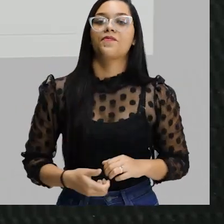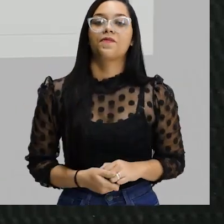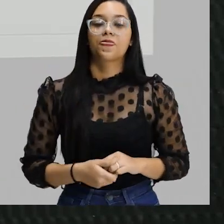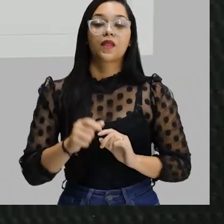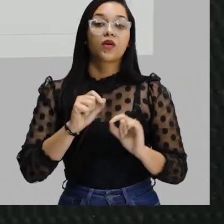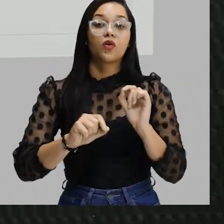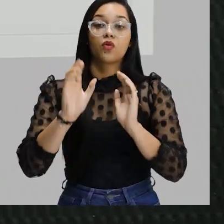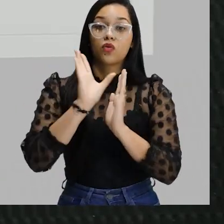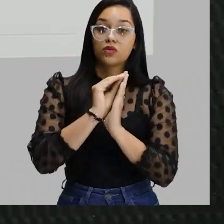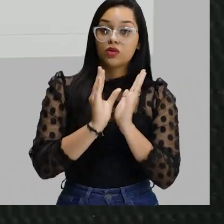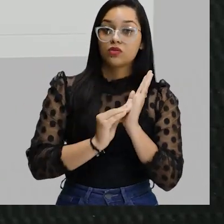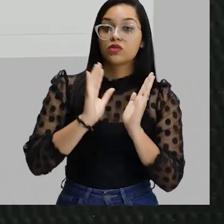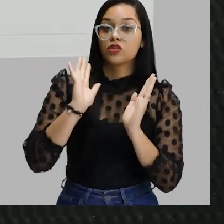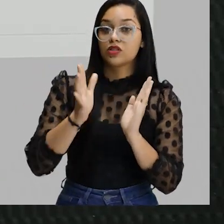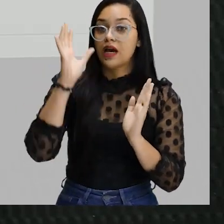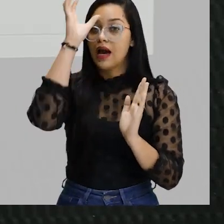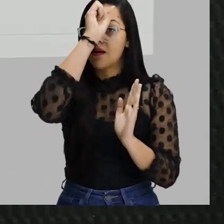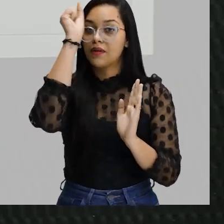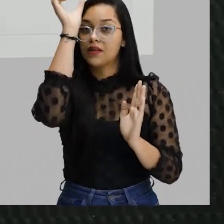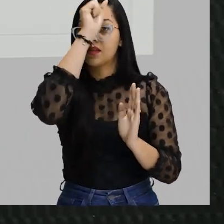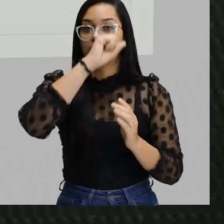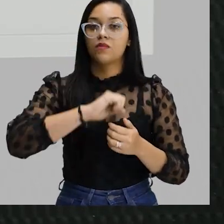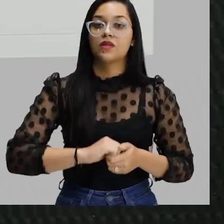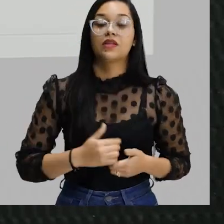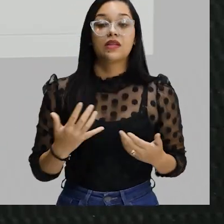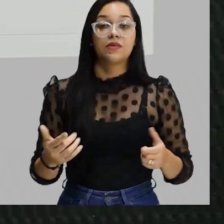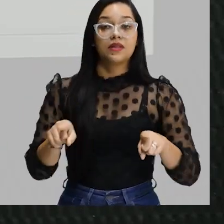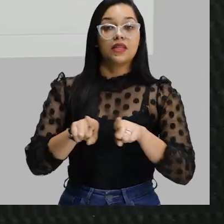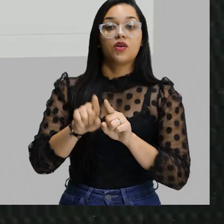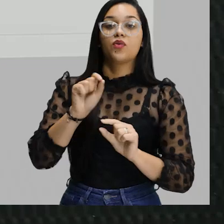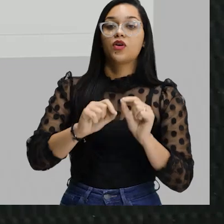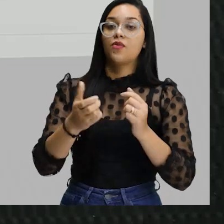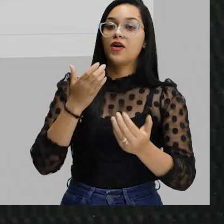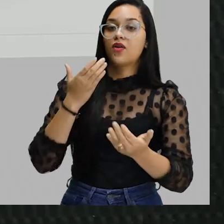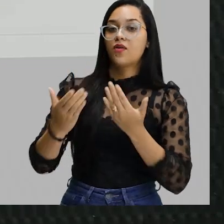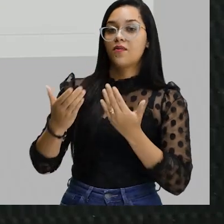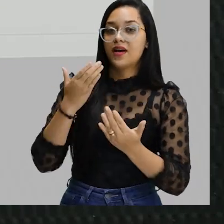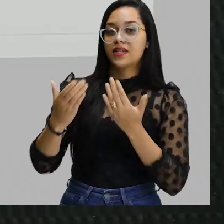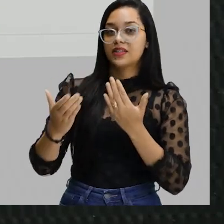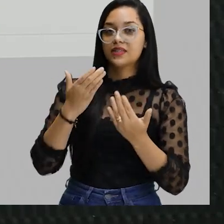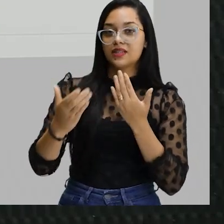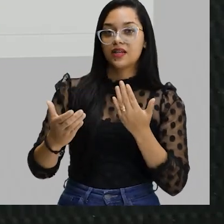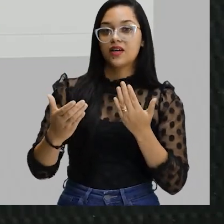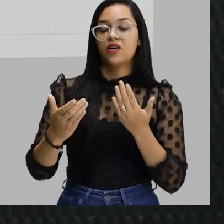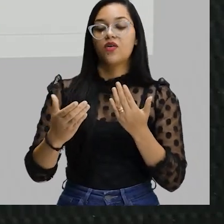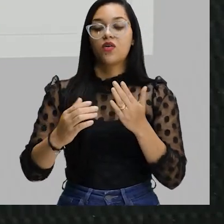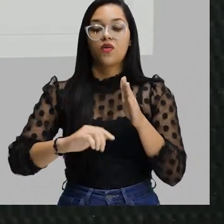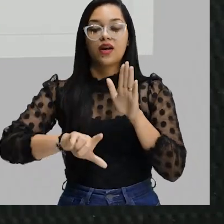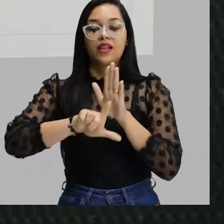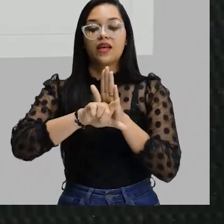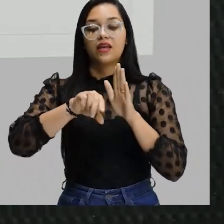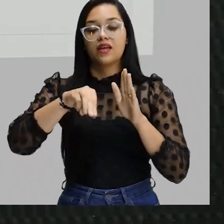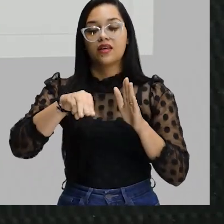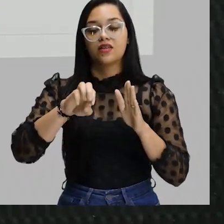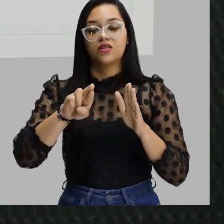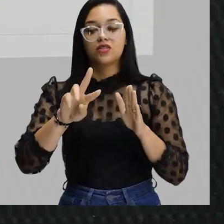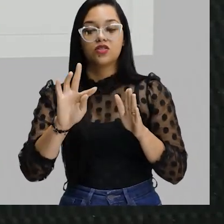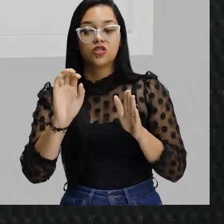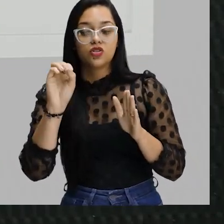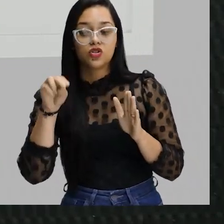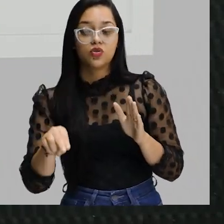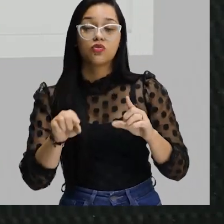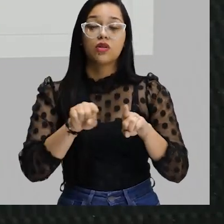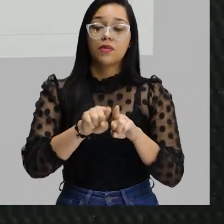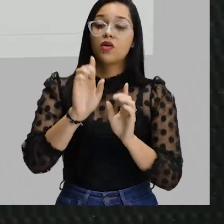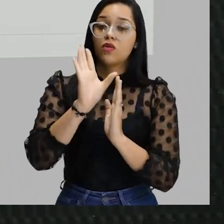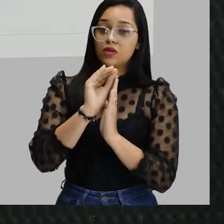o conteúdo que nós já vimos, certo? E fazer uma comparação com a segunda lei de Newton, tá ok? Que também é